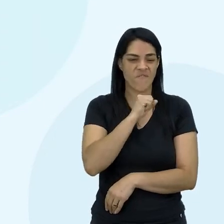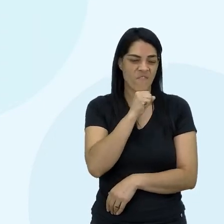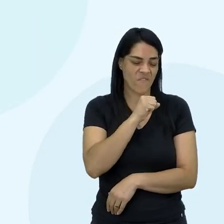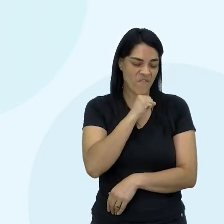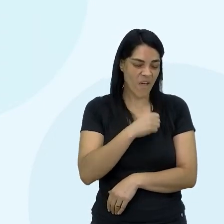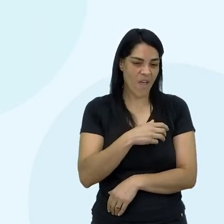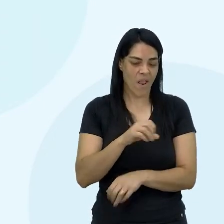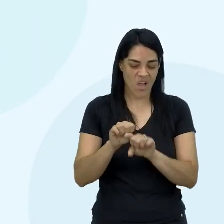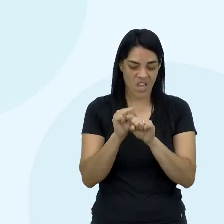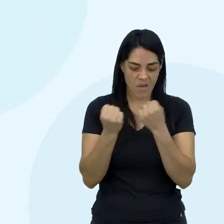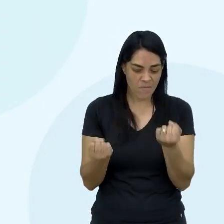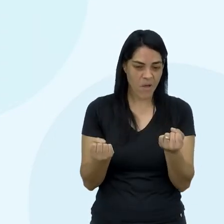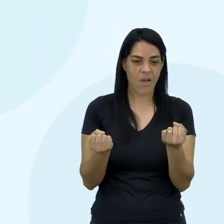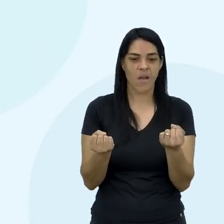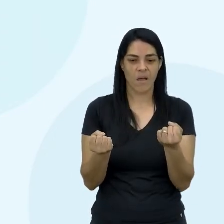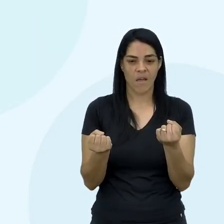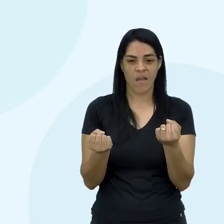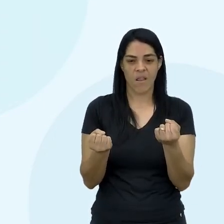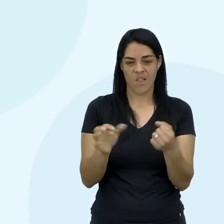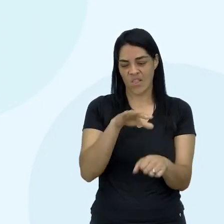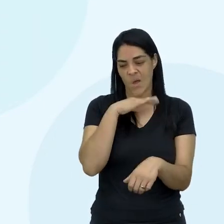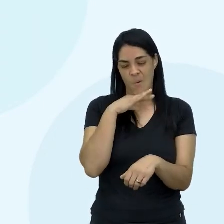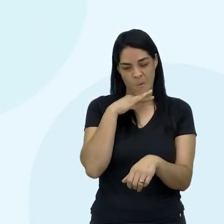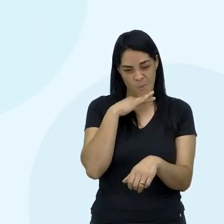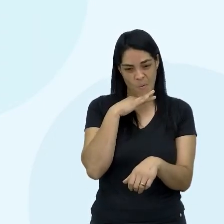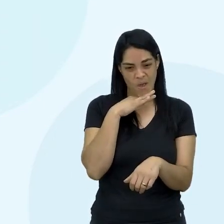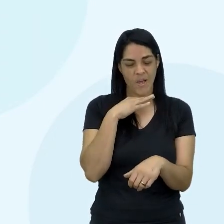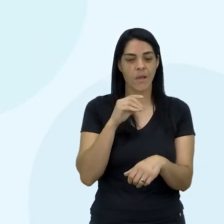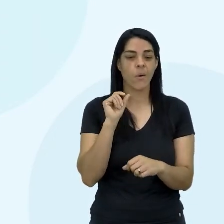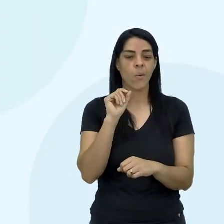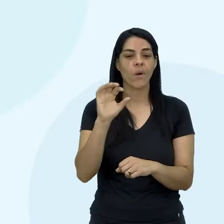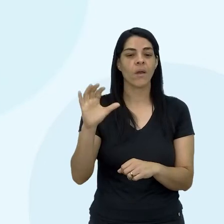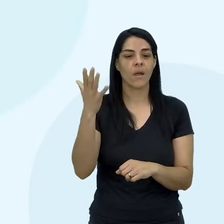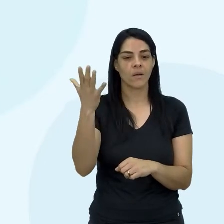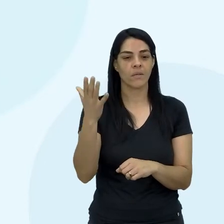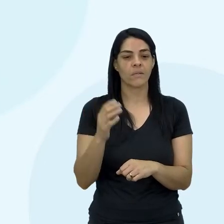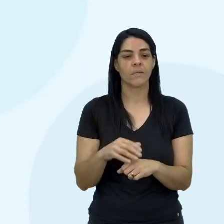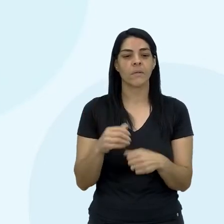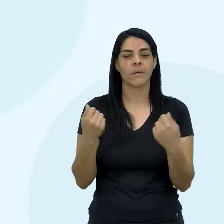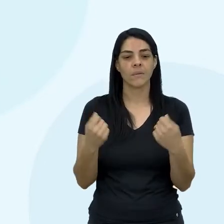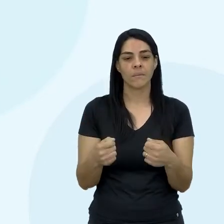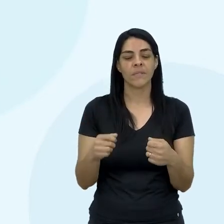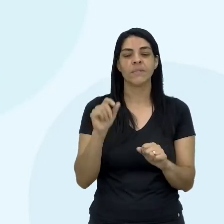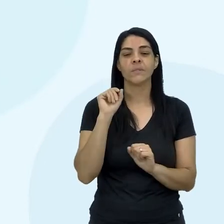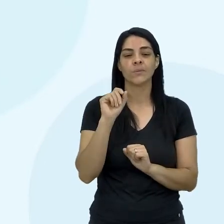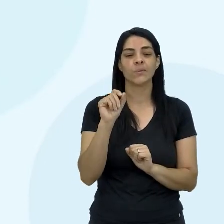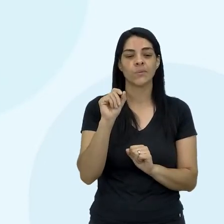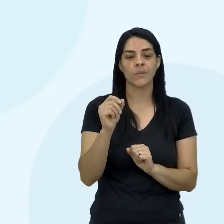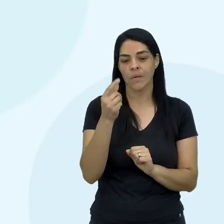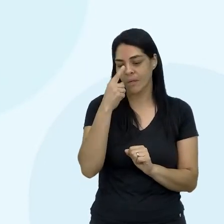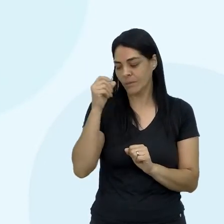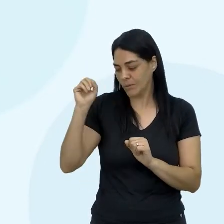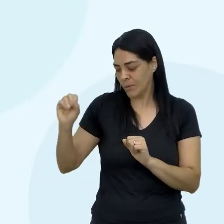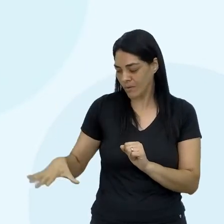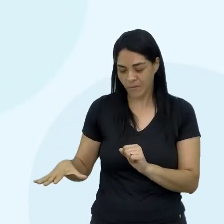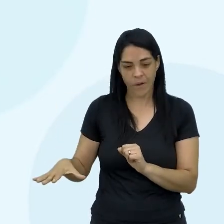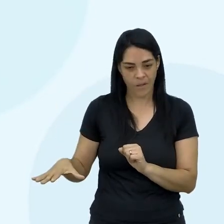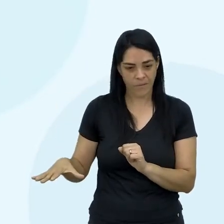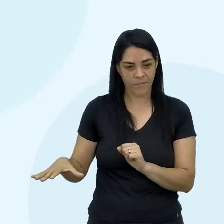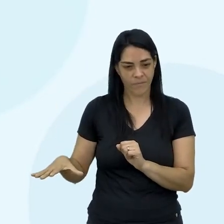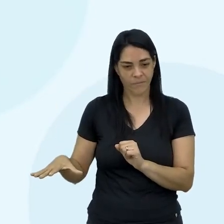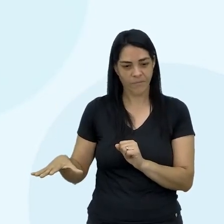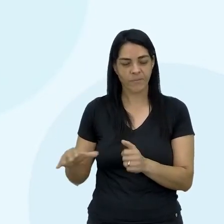ele quebrou, ele ficou desgastado, e aí eu tenho que fazer o descarte. Então,